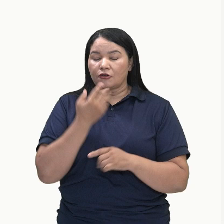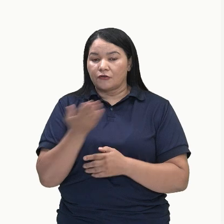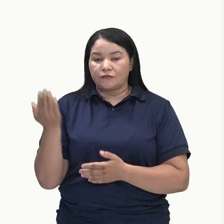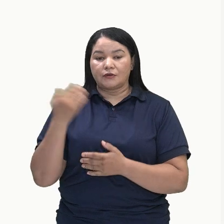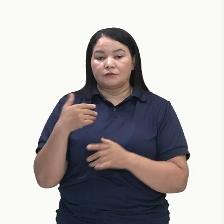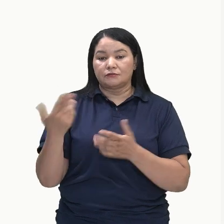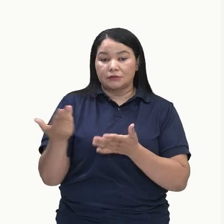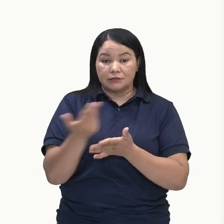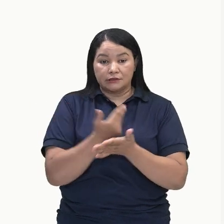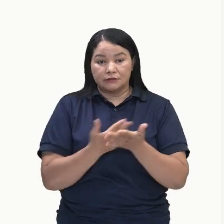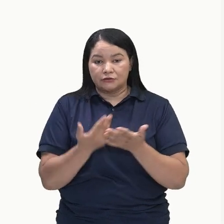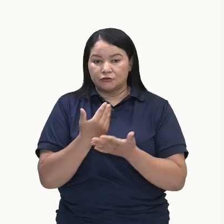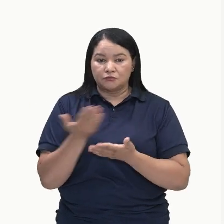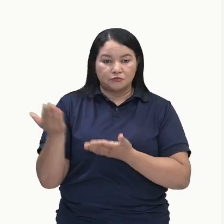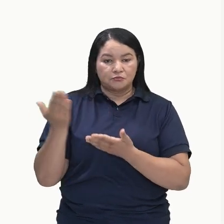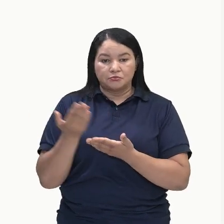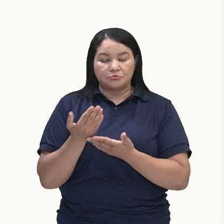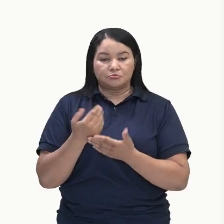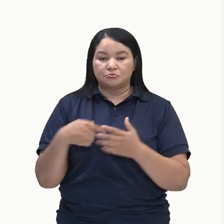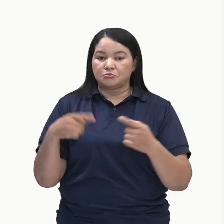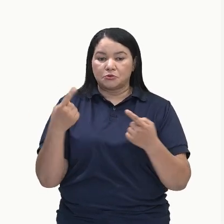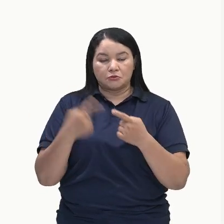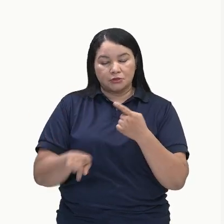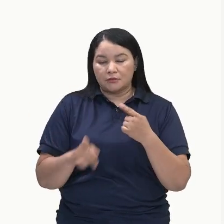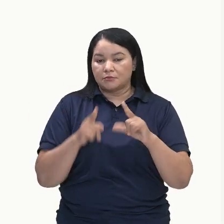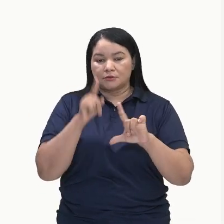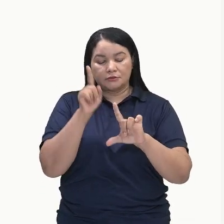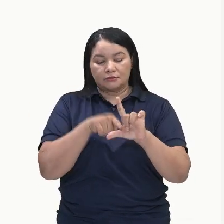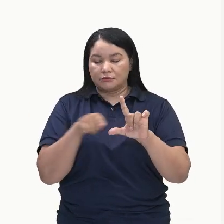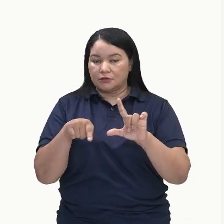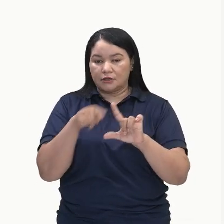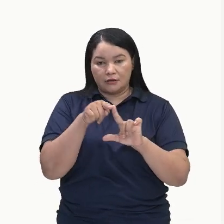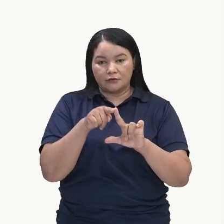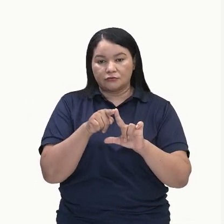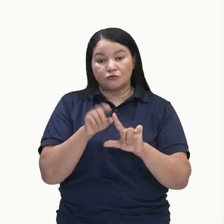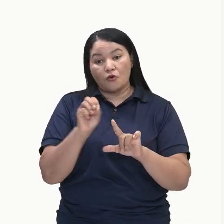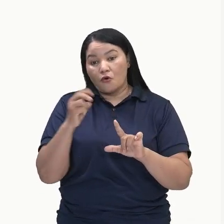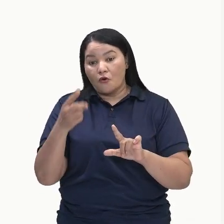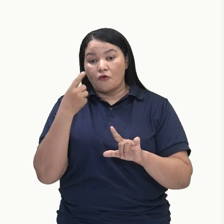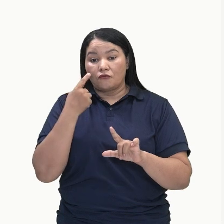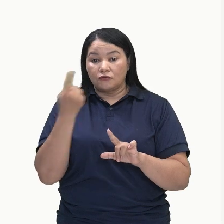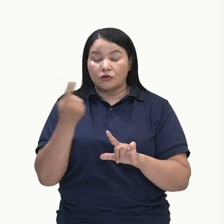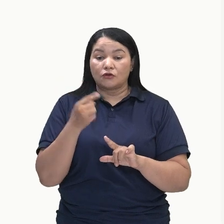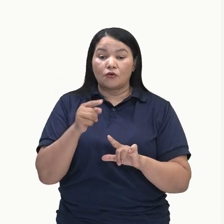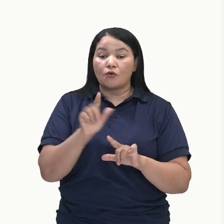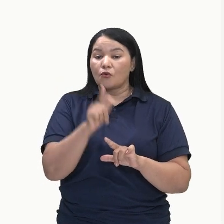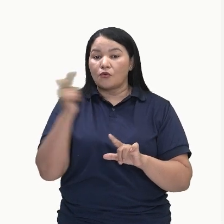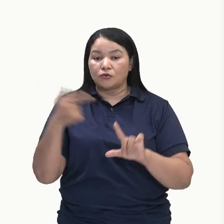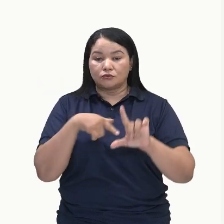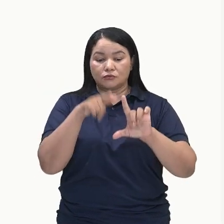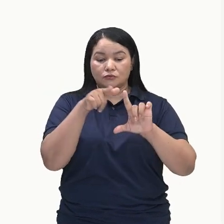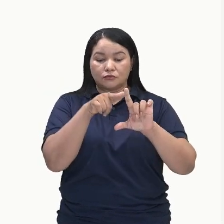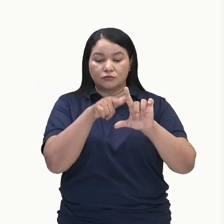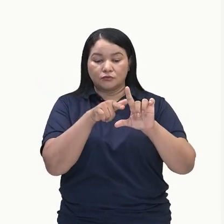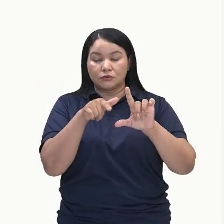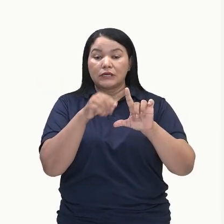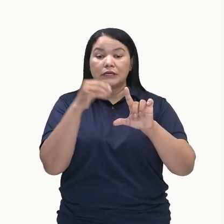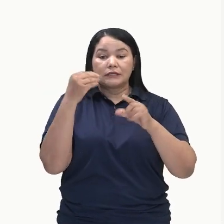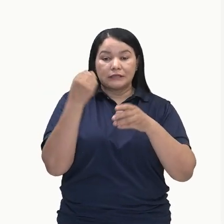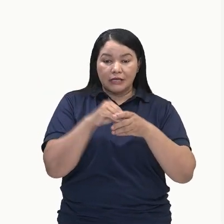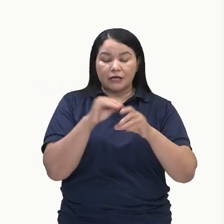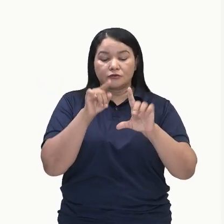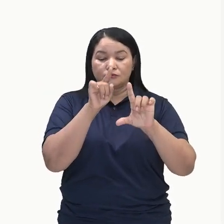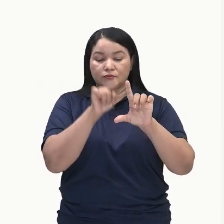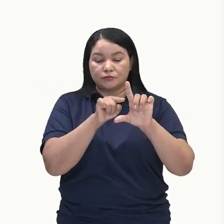nesta forma, não é um triângulo. Ou se por um acaso você se deparar com este outro desenho